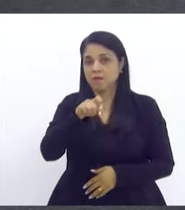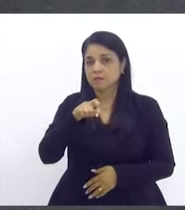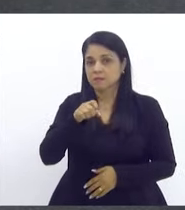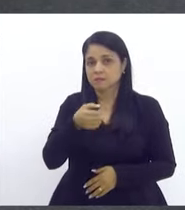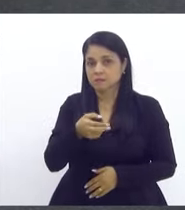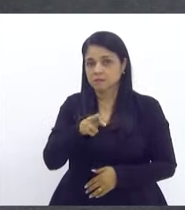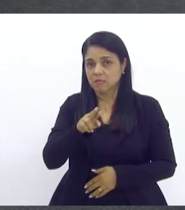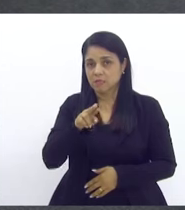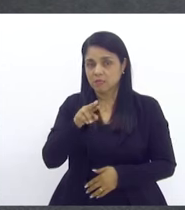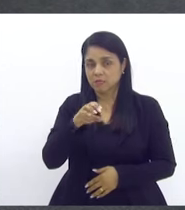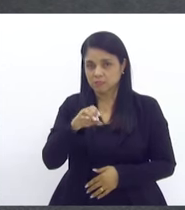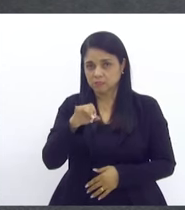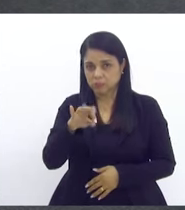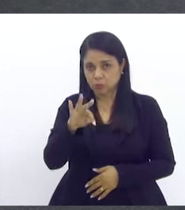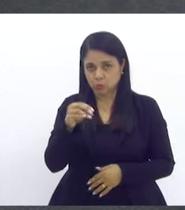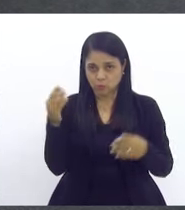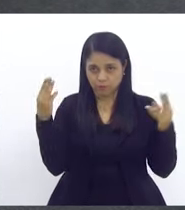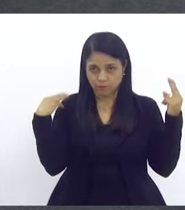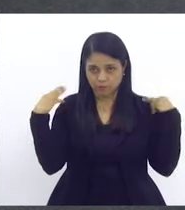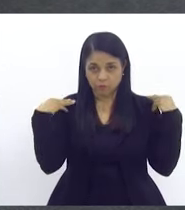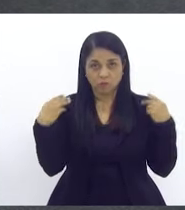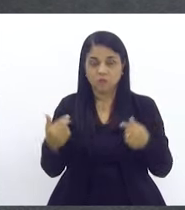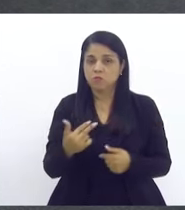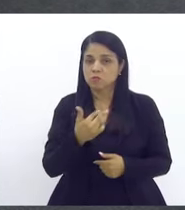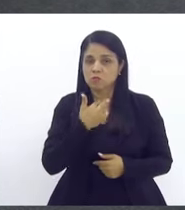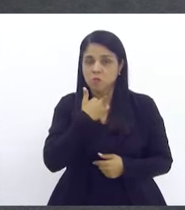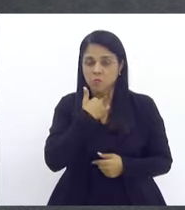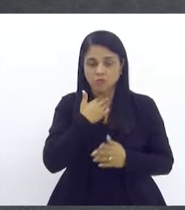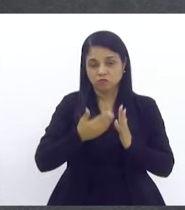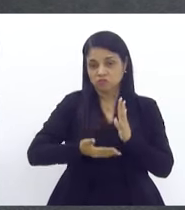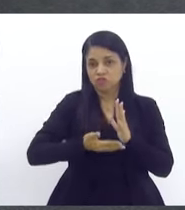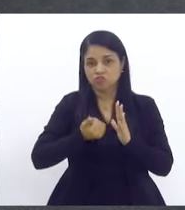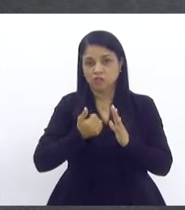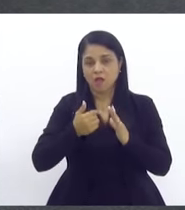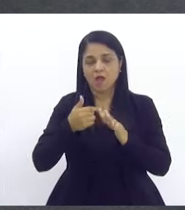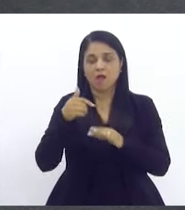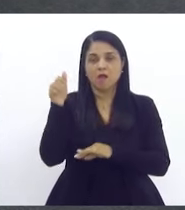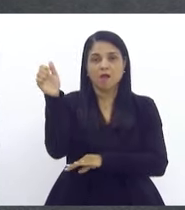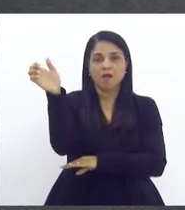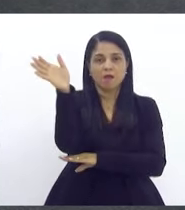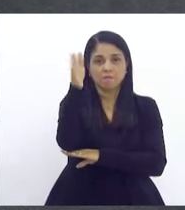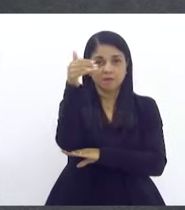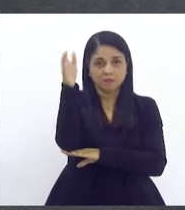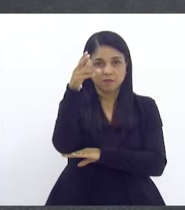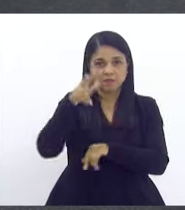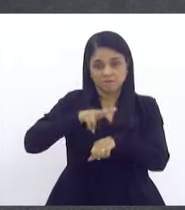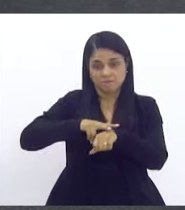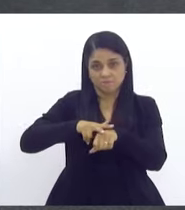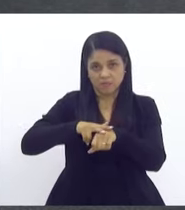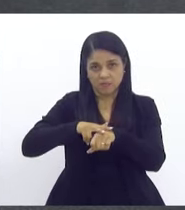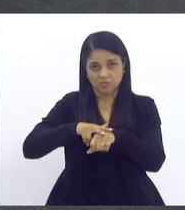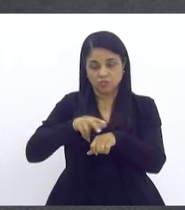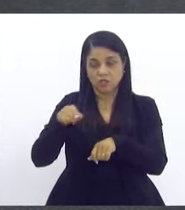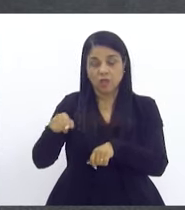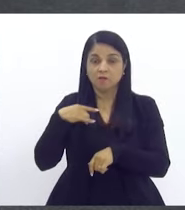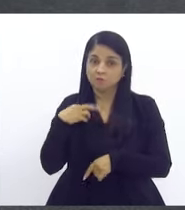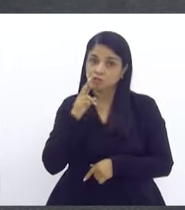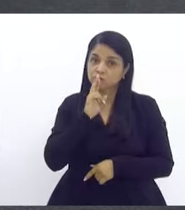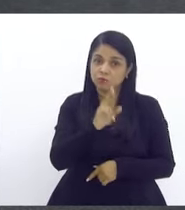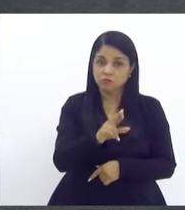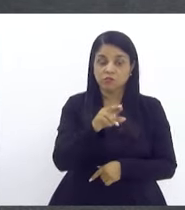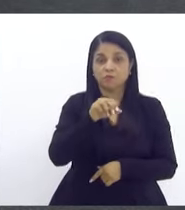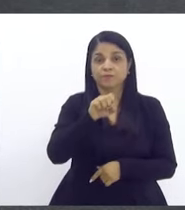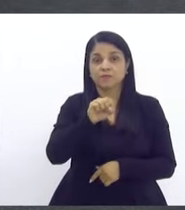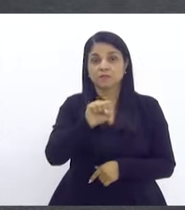podemos deixar que tirem o verde da nossa bandeira. Eles respondiam: selva, selva, e ajudavam a combater o desmatamento.